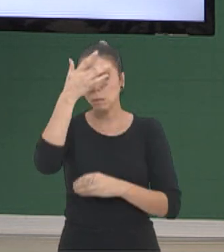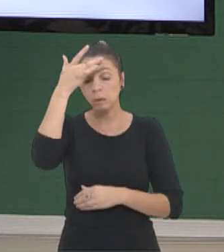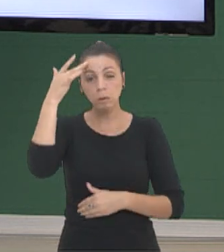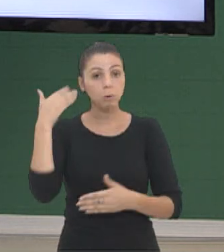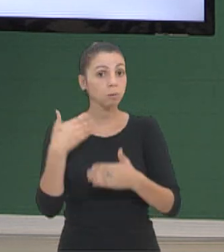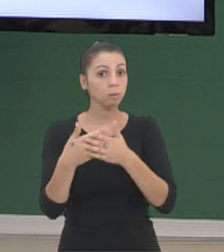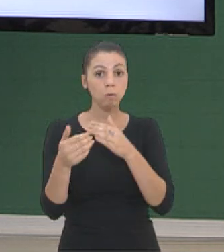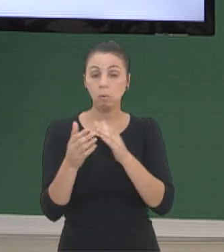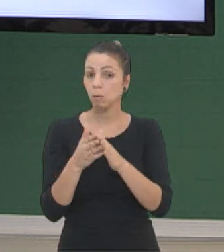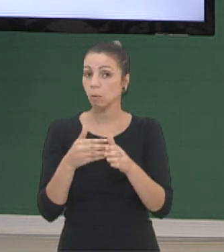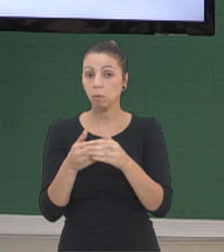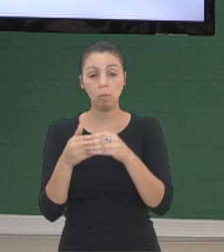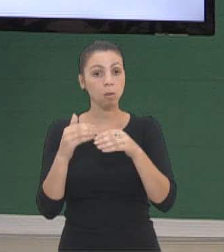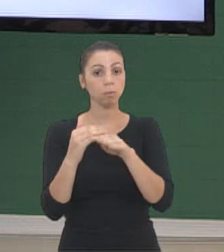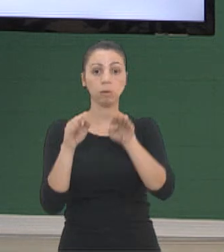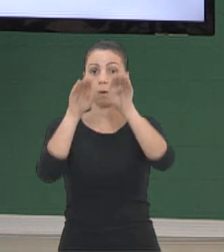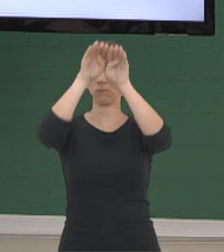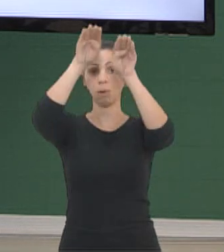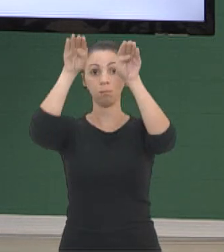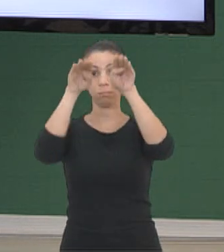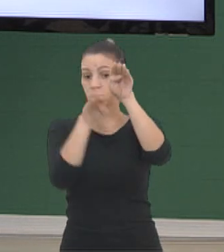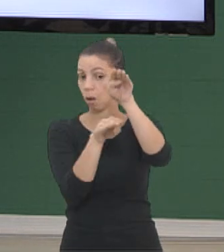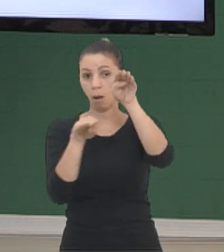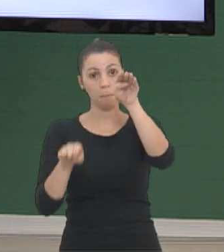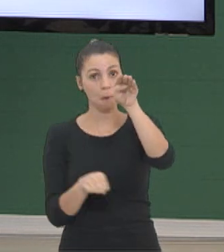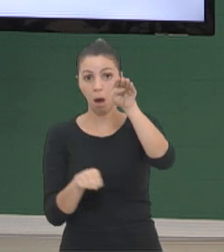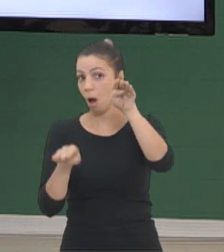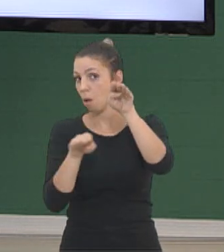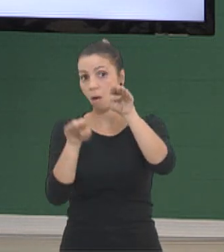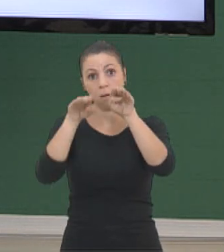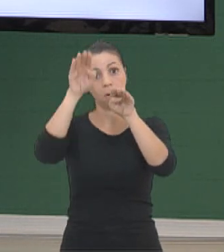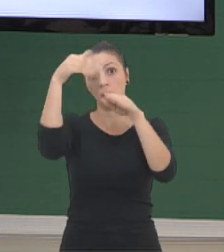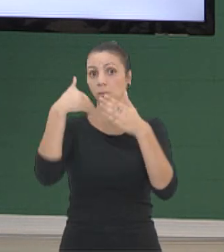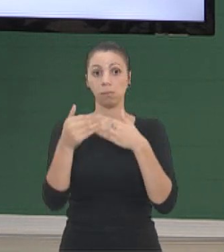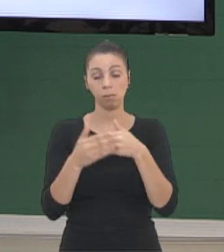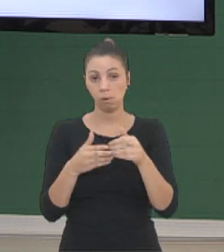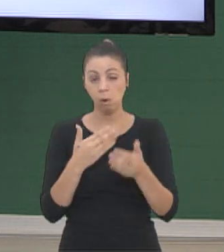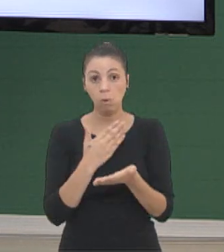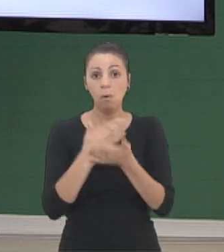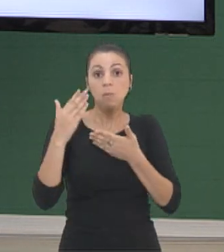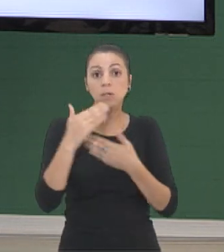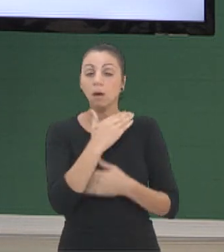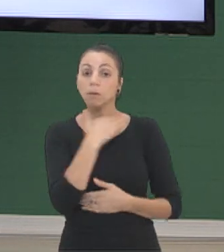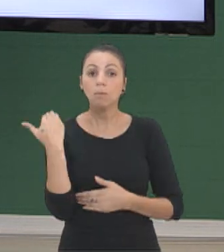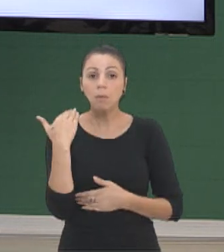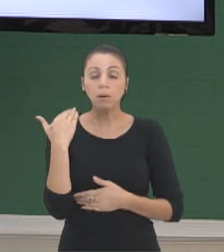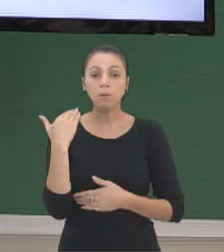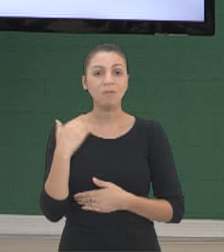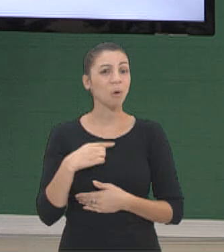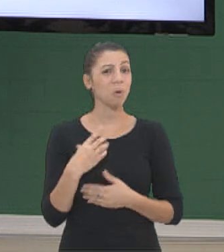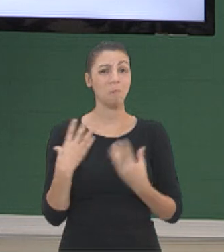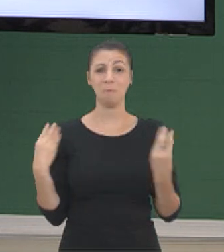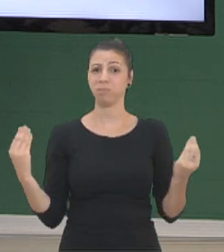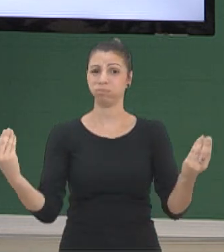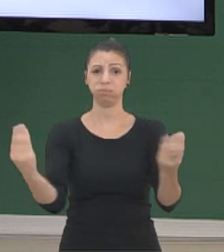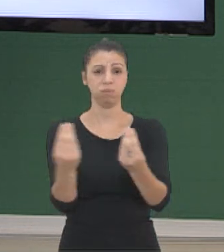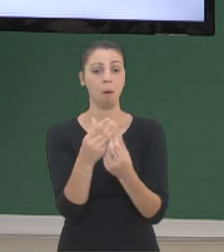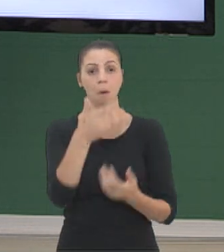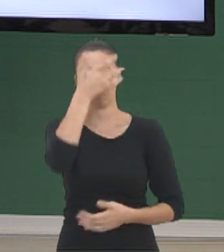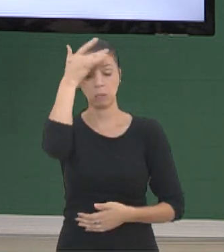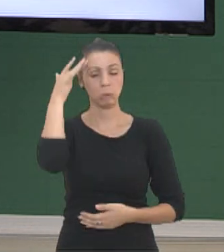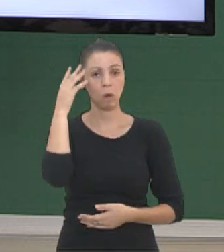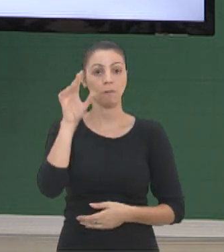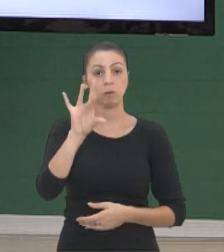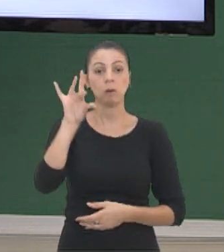classe social, começaram a ser mortas aqui. E foram muitas pessoas. Aí você que escolhia, né? O jeito que